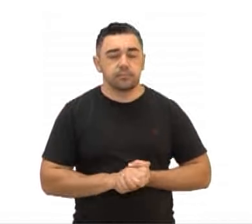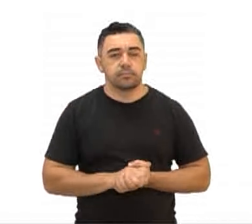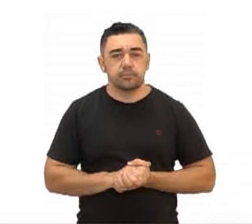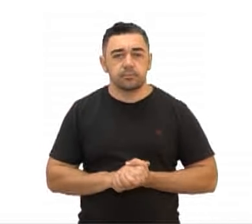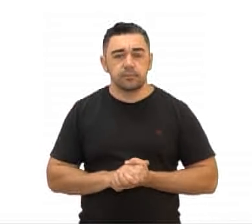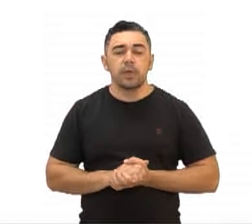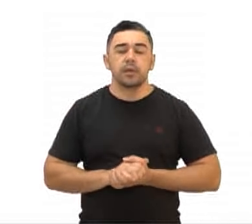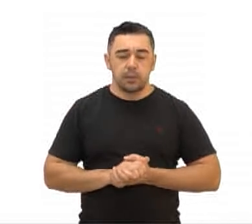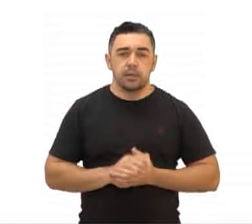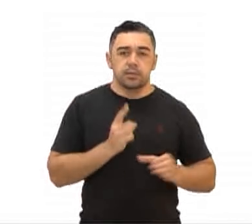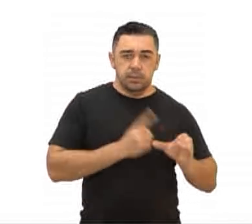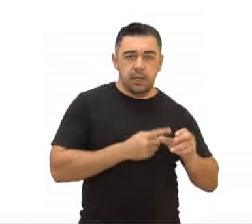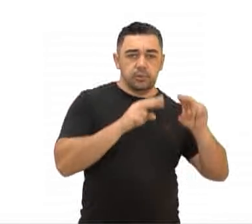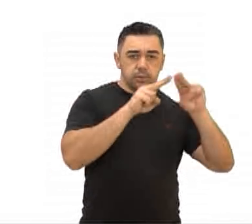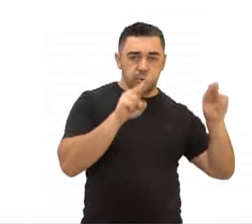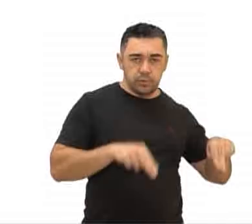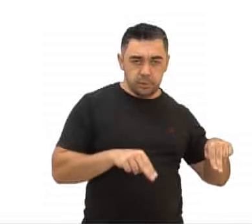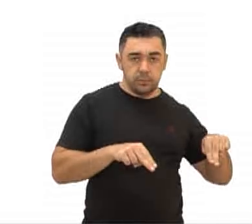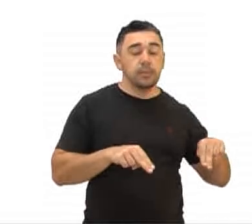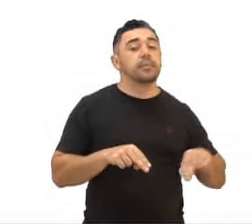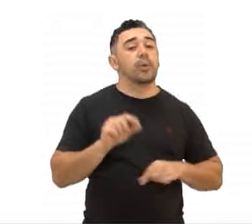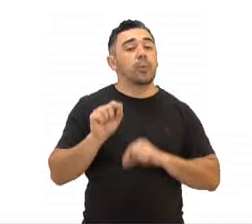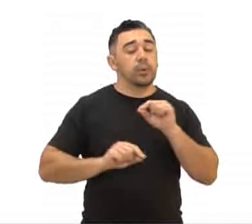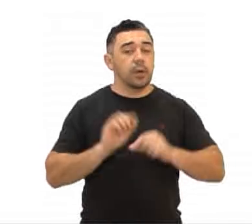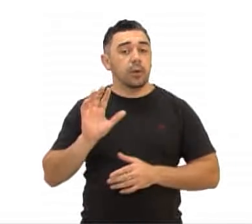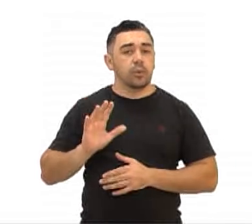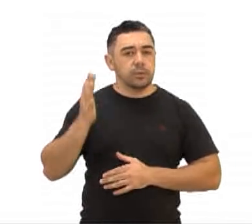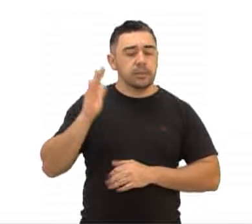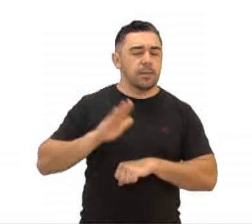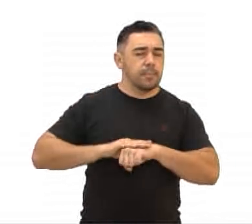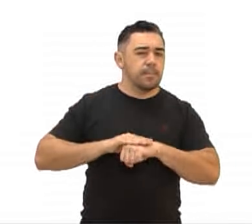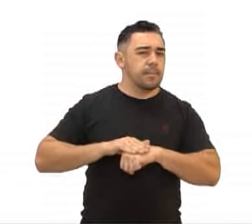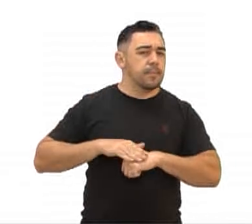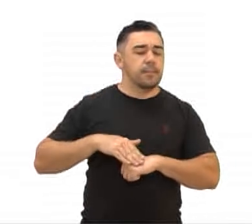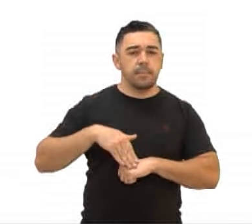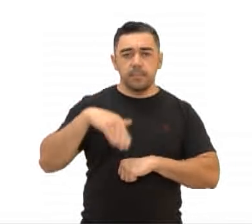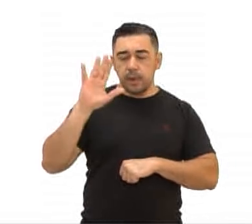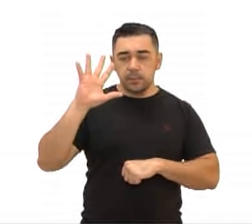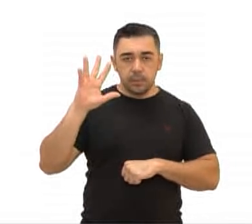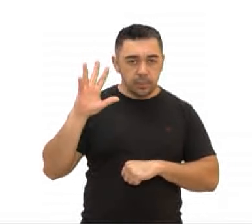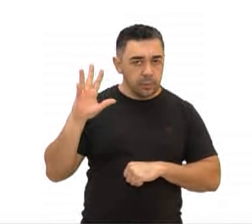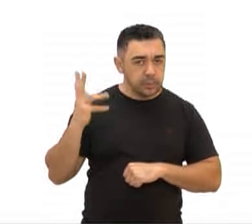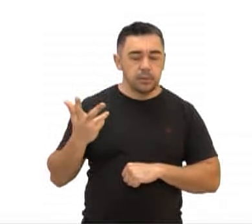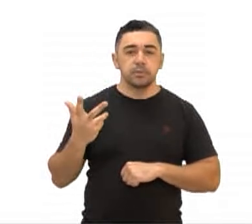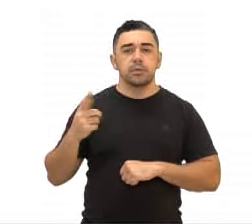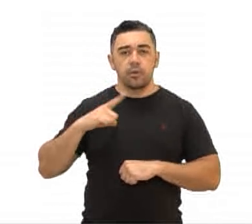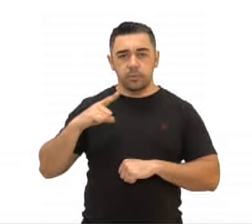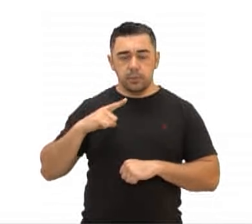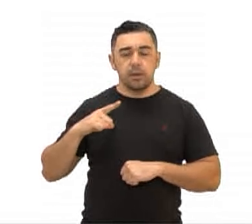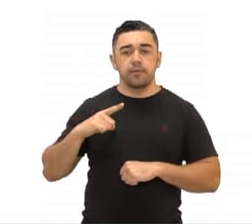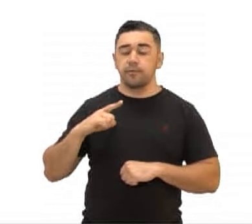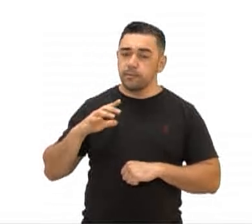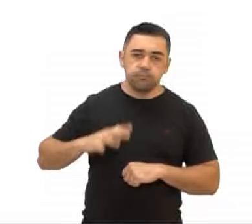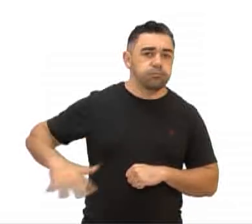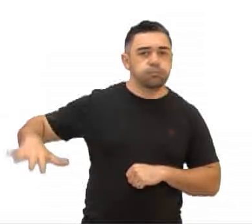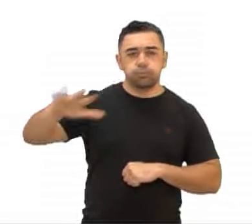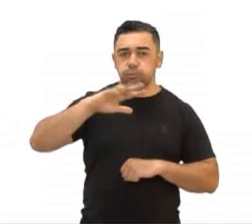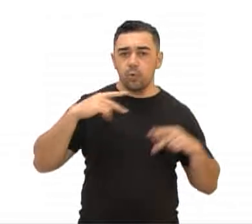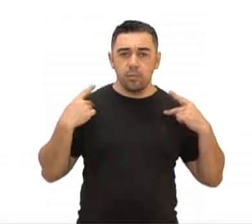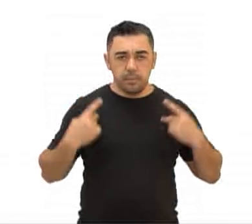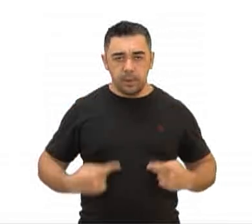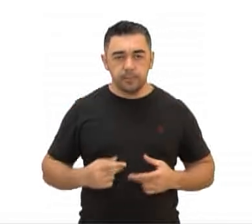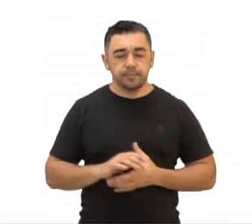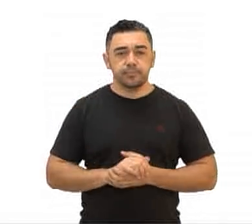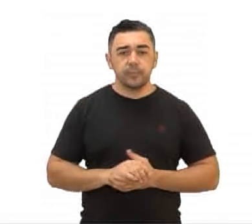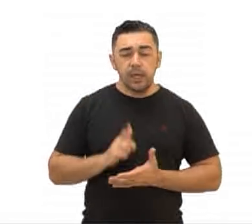caso de Hiroshima, trata-se da catástrofe mais concentrada que já se abateu sobre os homens. Numa passagem de